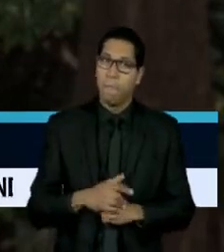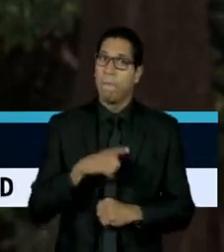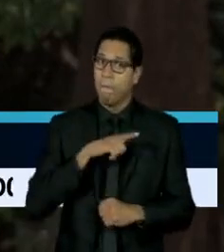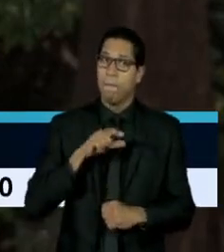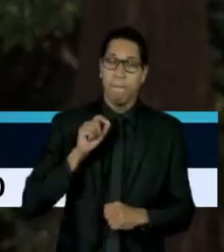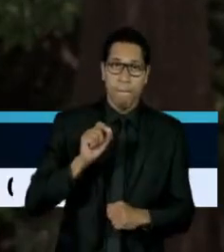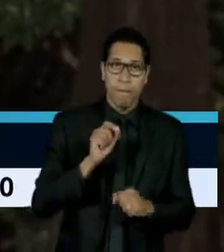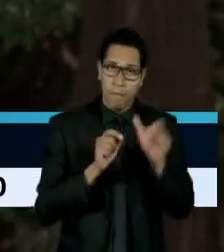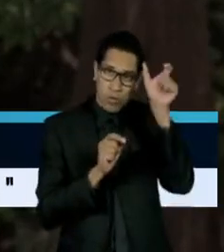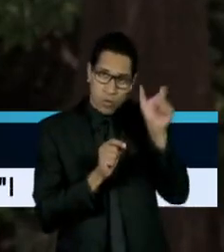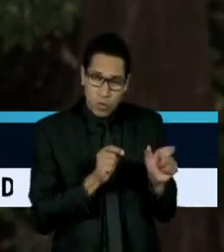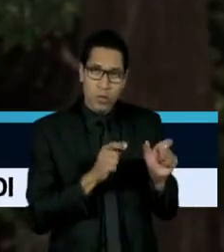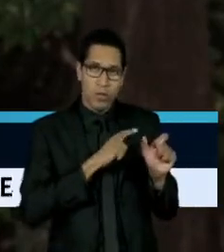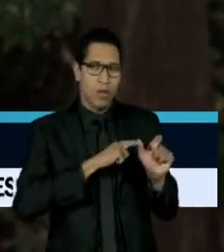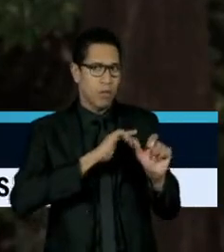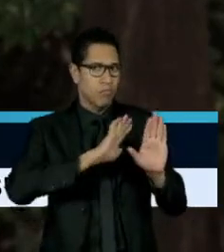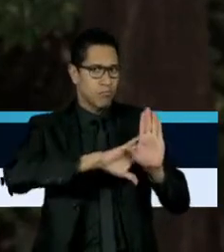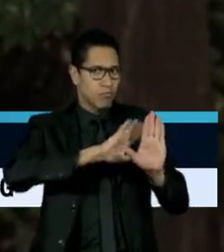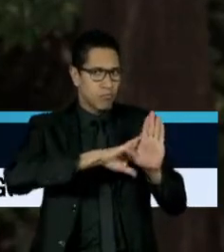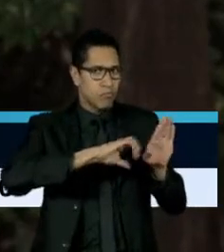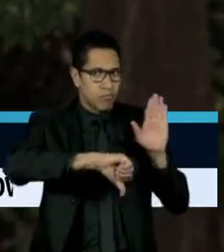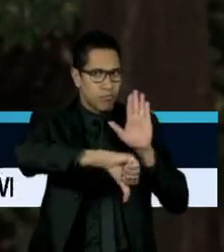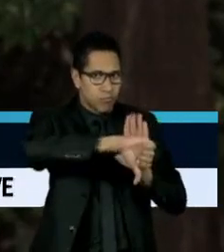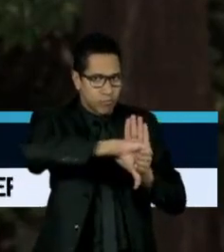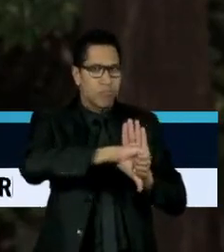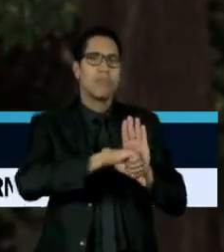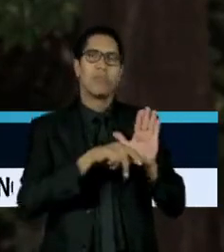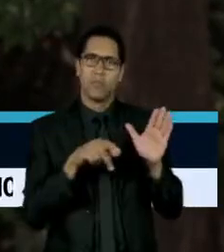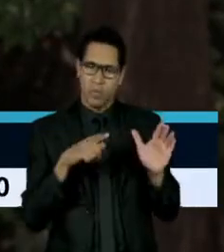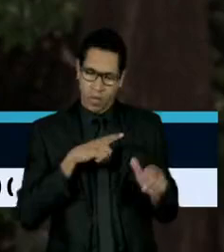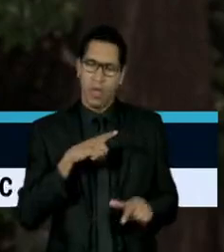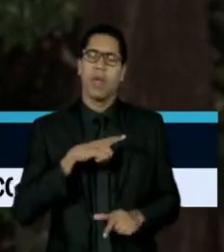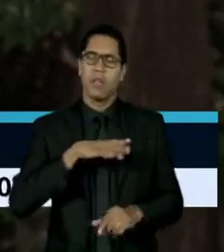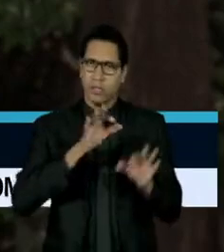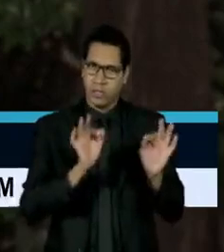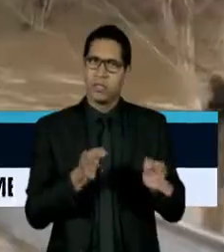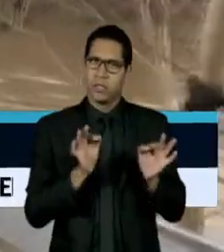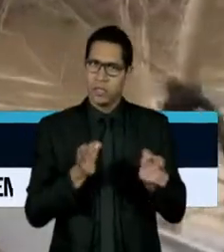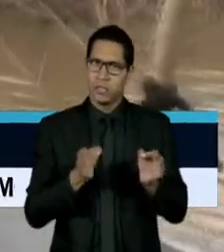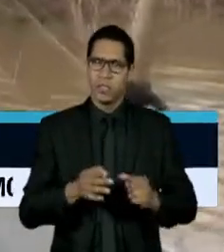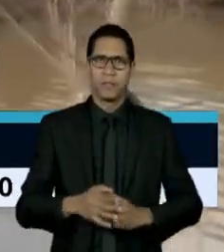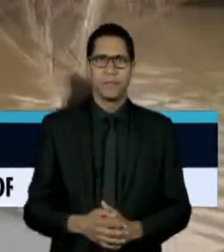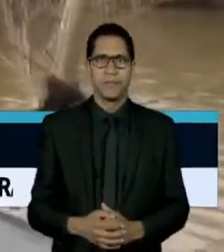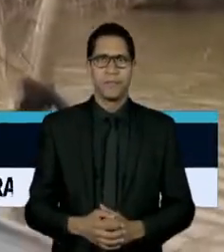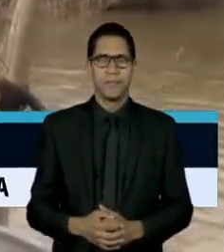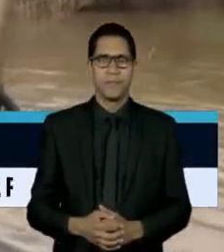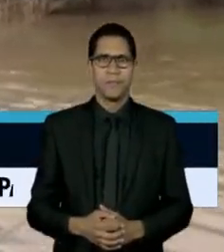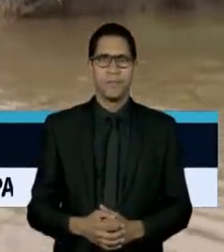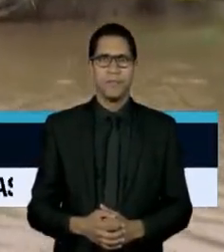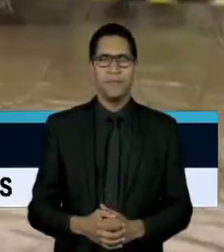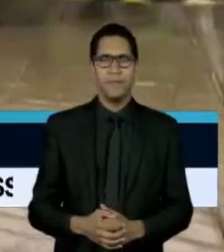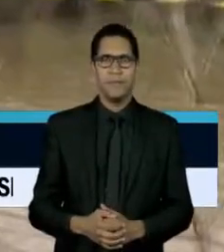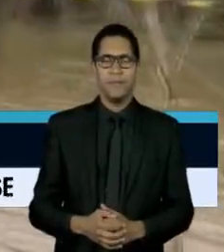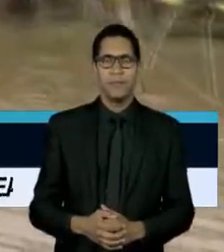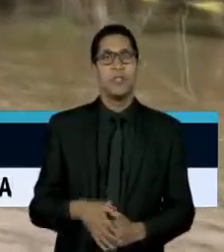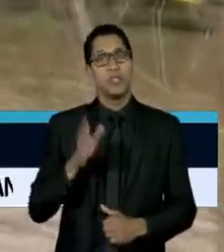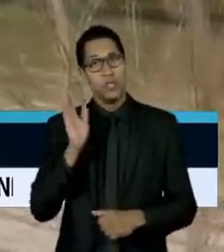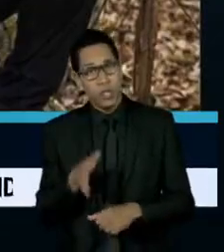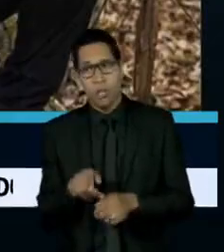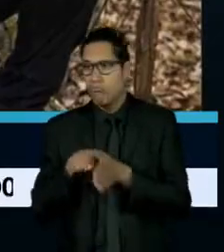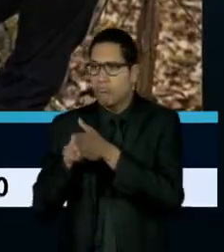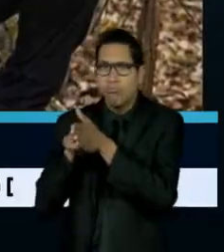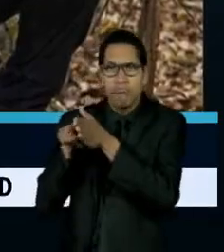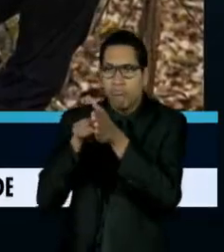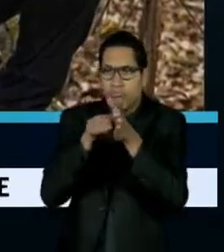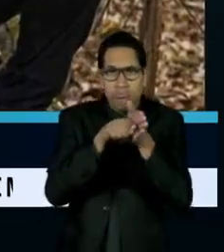envolvidos nos assassinatos pertencem a uma organização criminosa. Protagonistas das buscas pelo